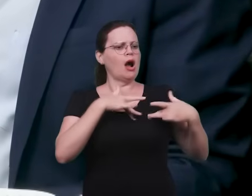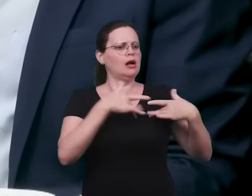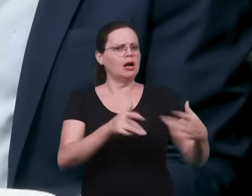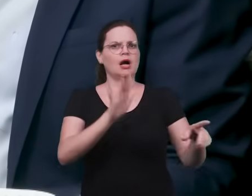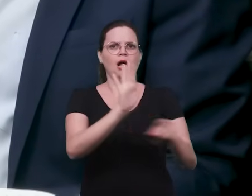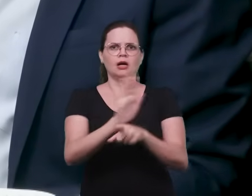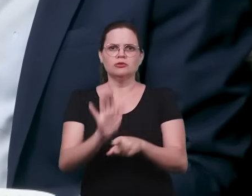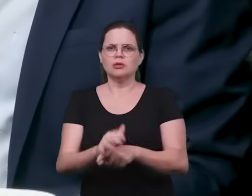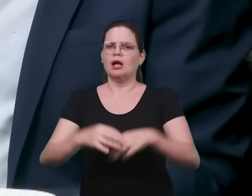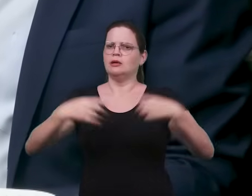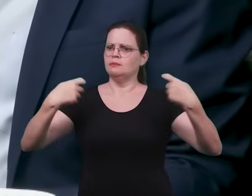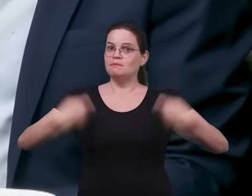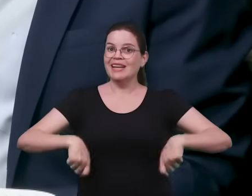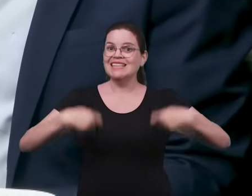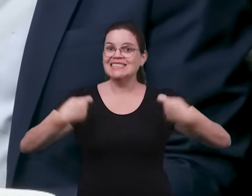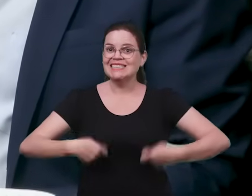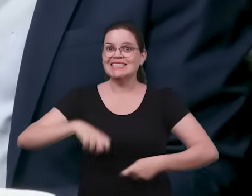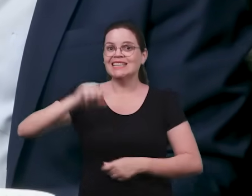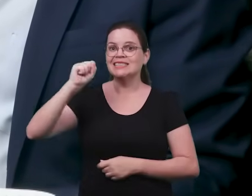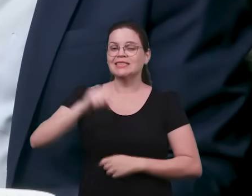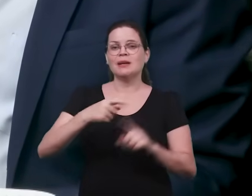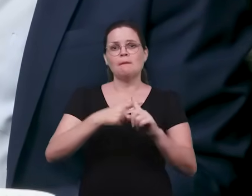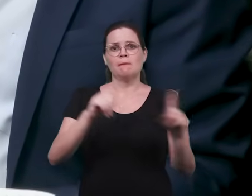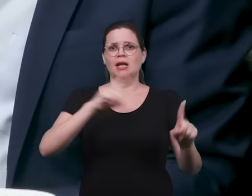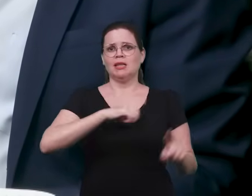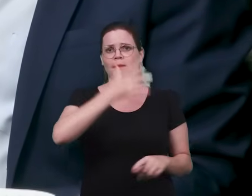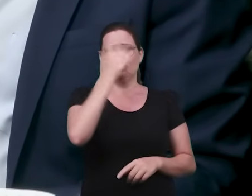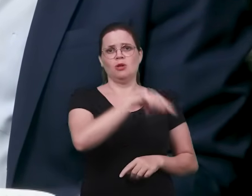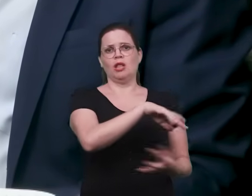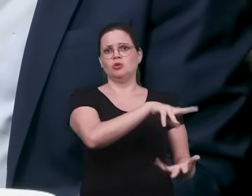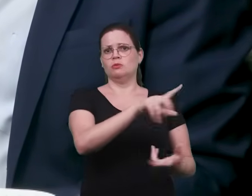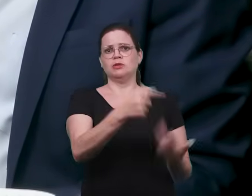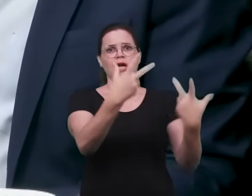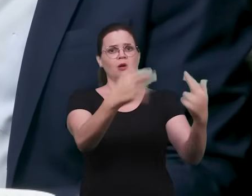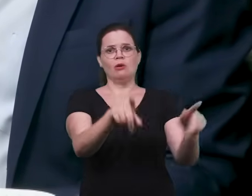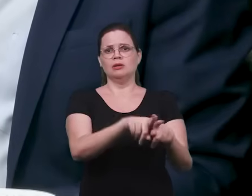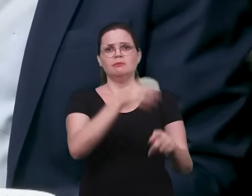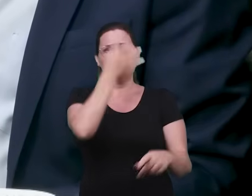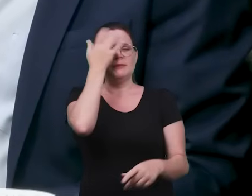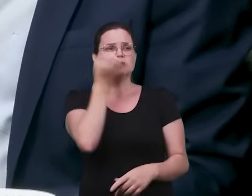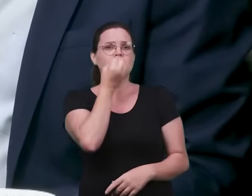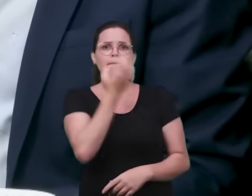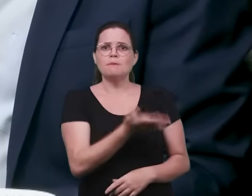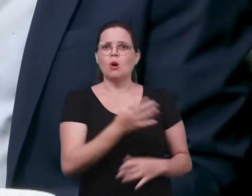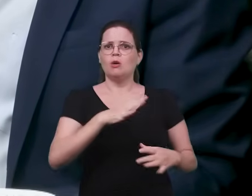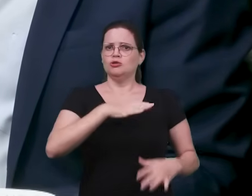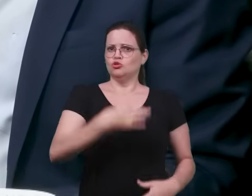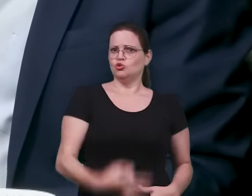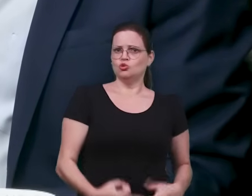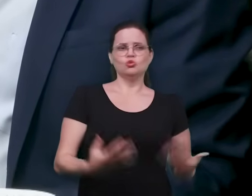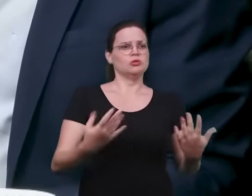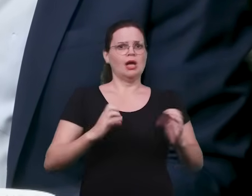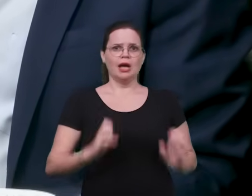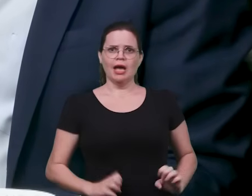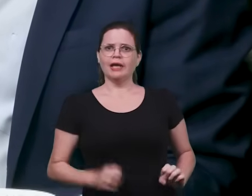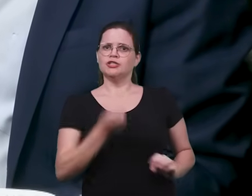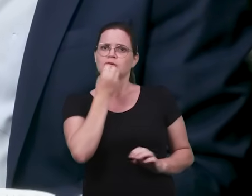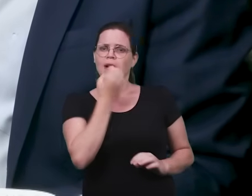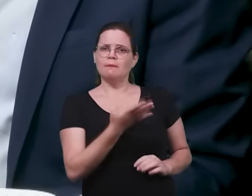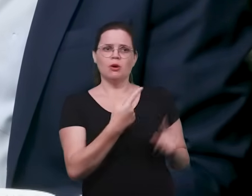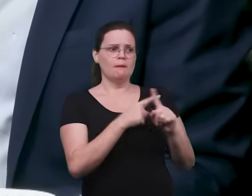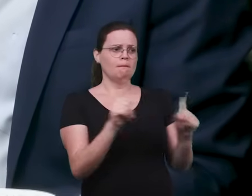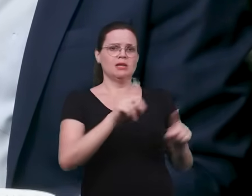Deve, mas tem ímpio que faz também, e não é por causa de salvação. Pessoas boas, de índole boa, natureza